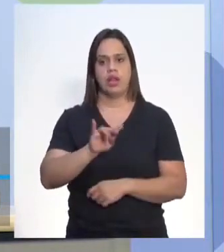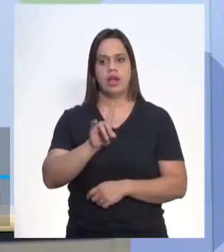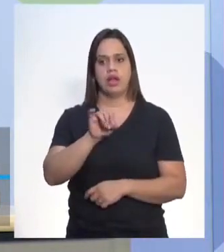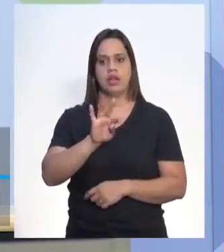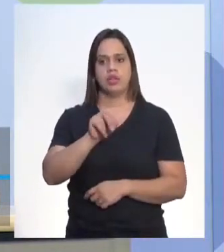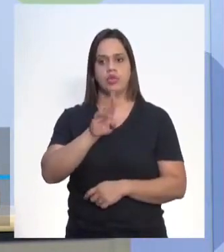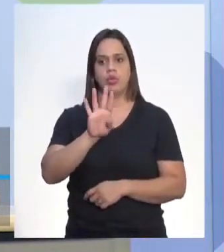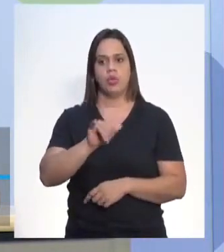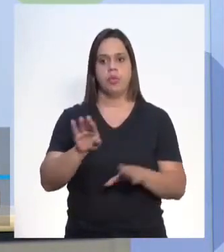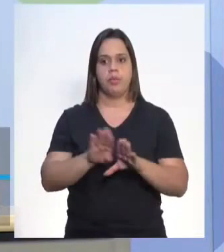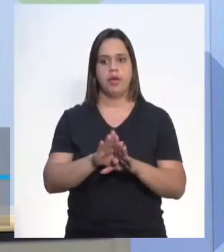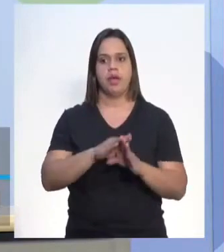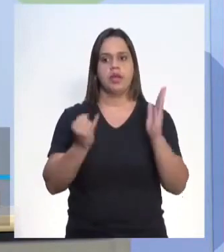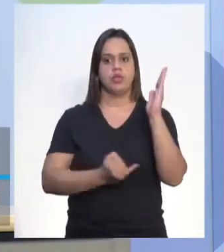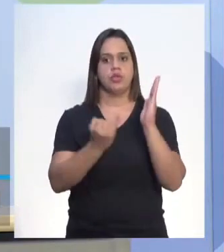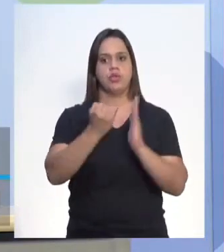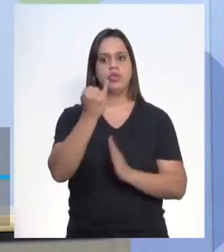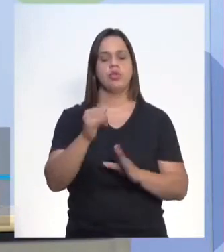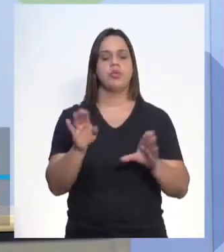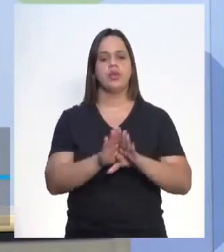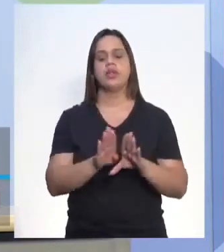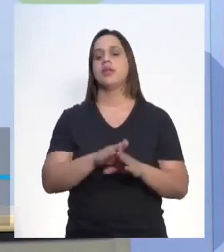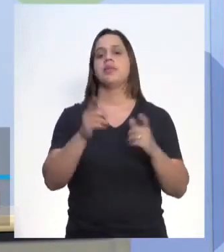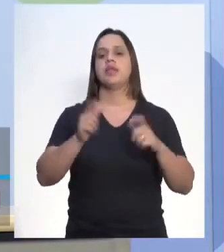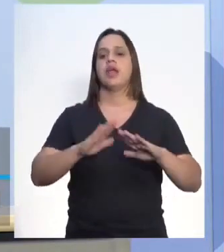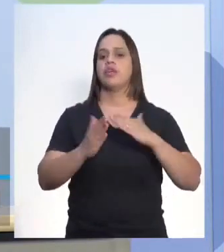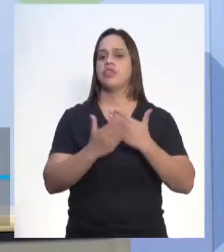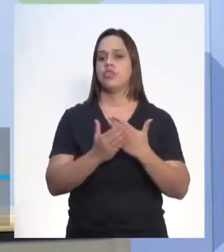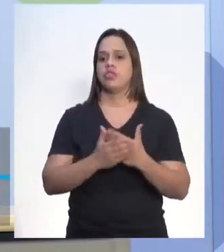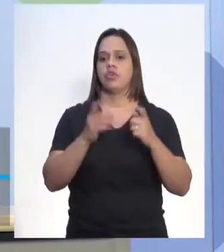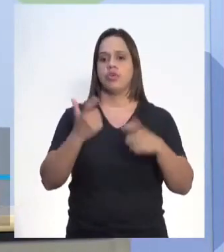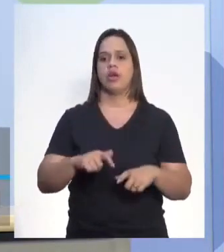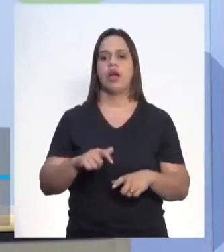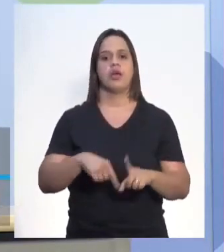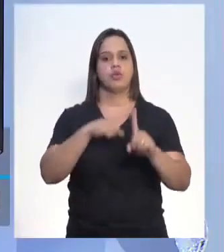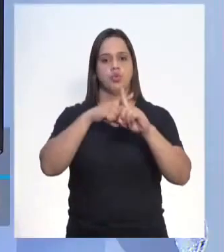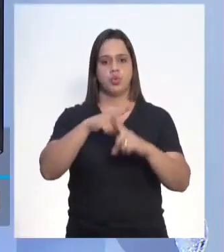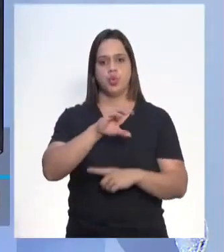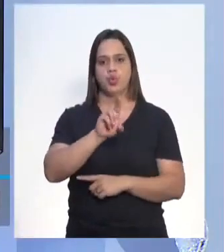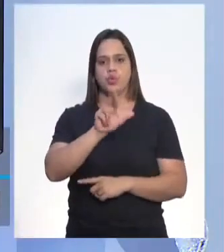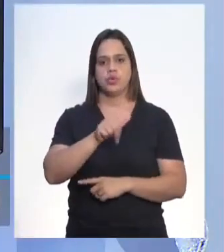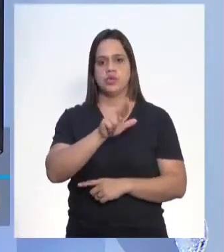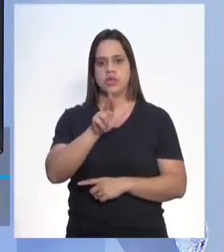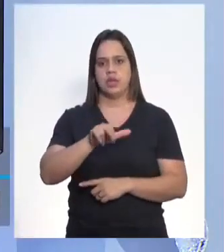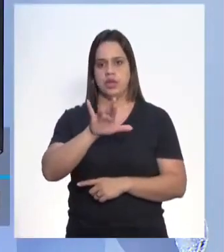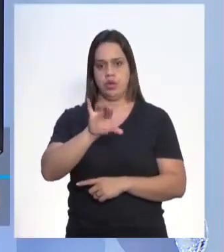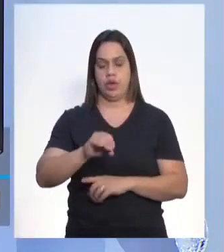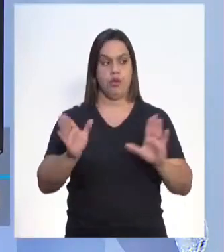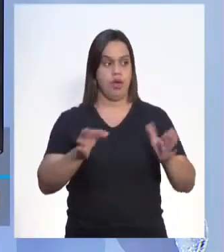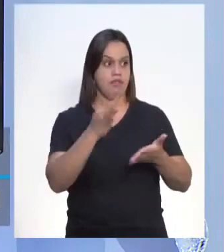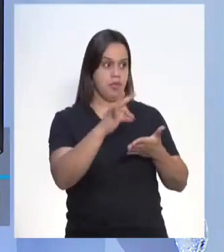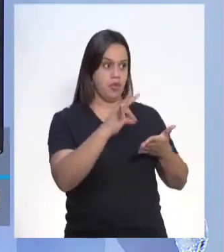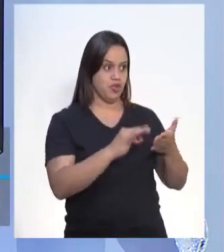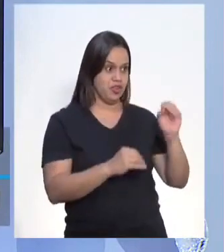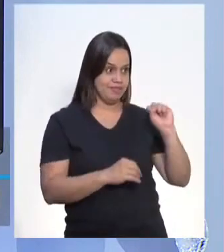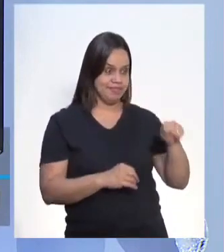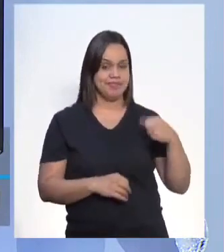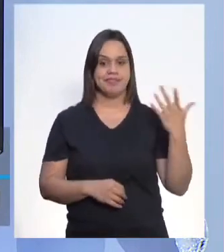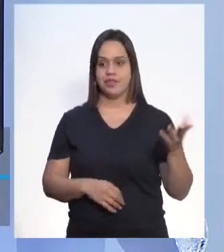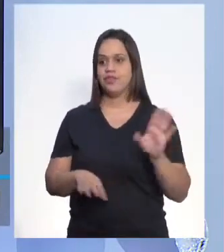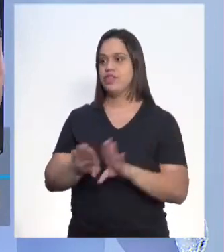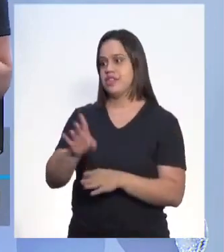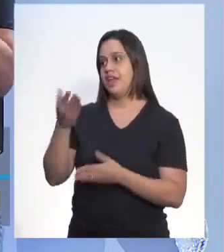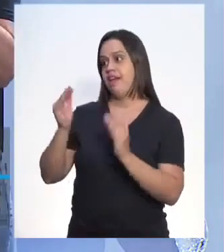a Nete, da Escola Oswaldo Cruz, lá de Cruzeiro. E aí, professora Inês, vamos corrigir? Vamos. Você em casa está com dúvida